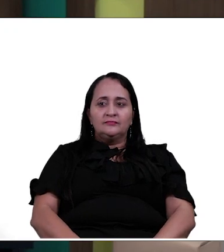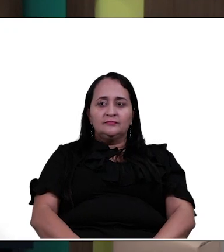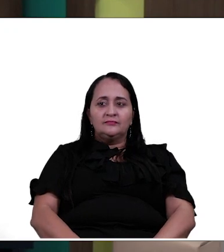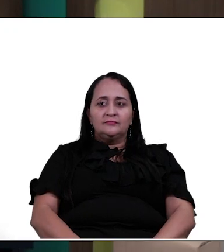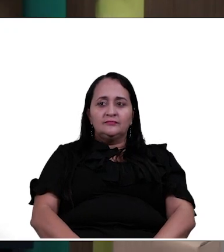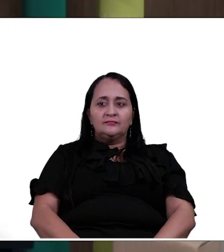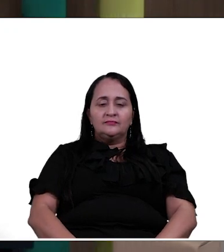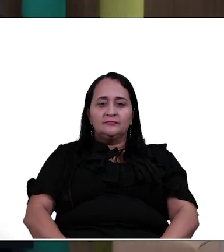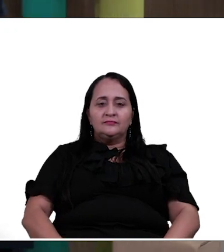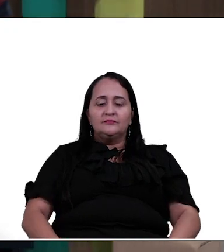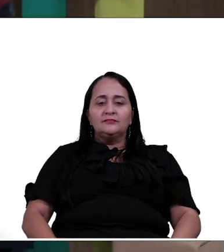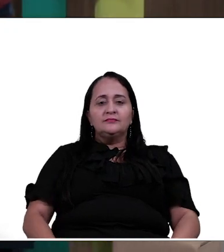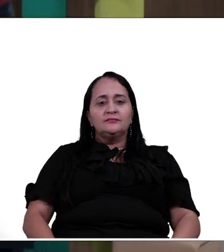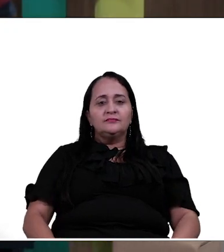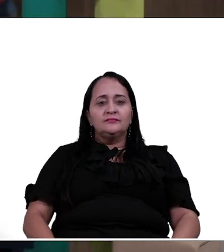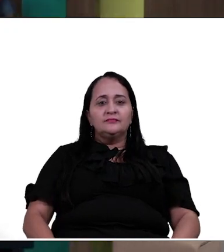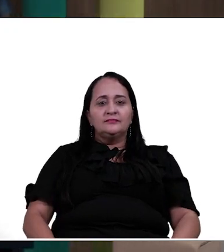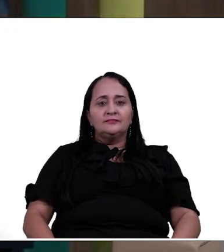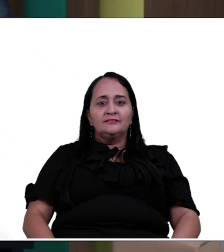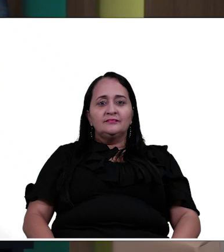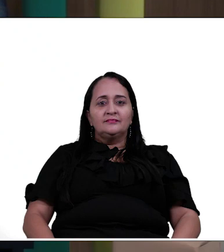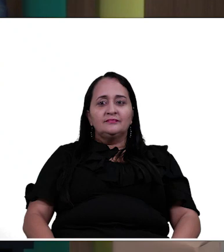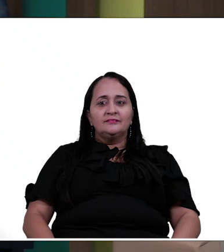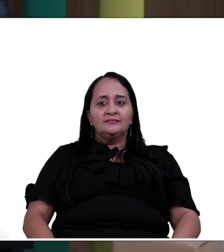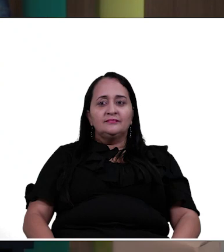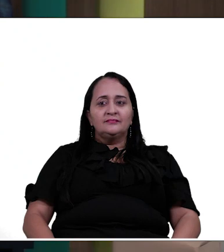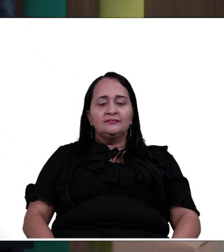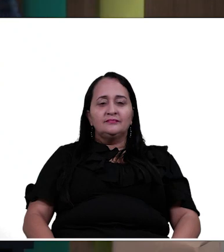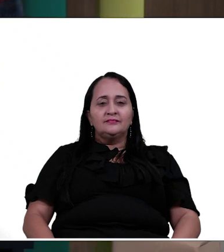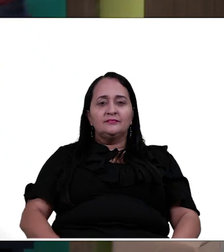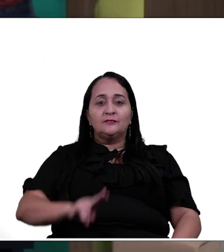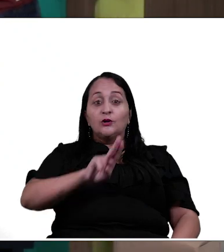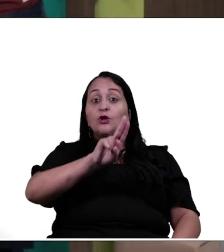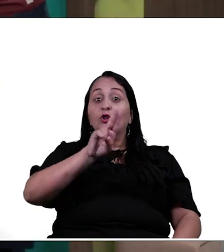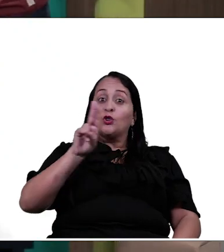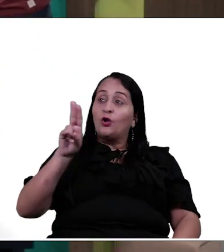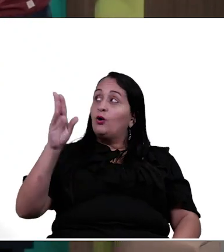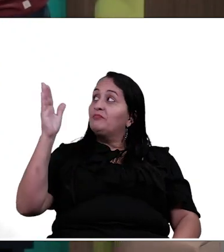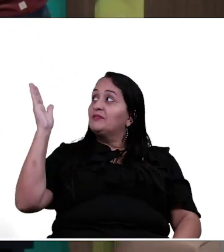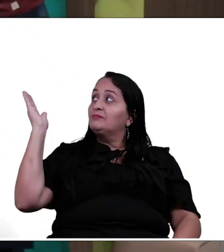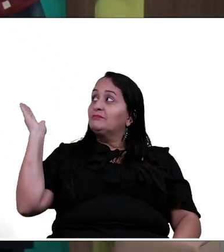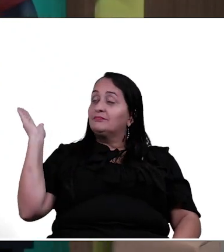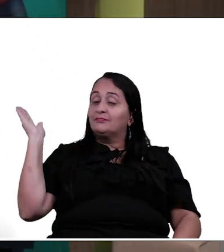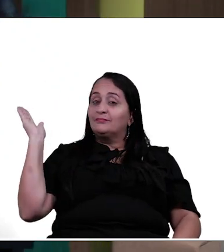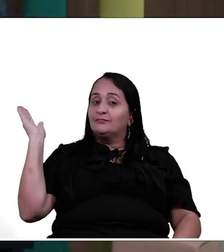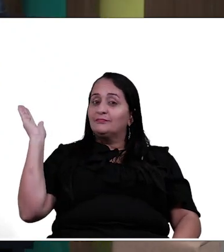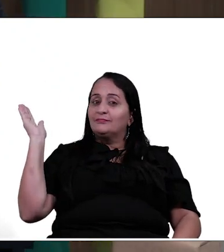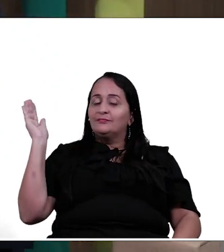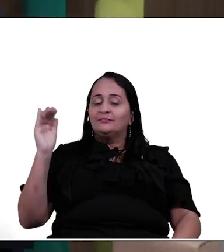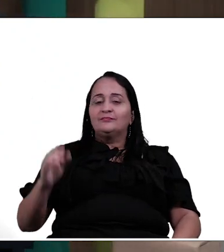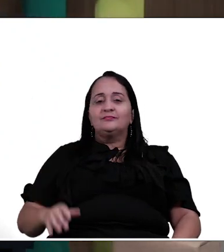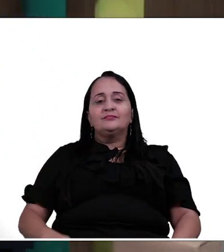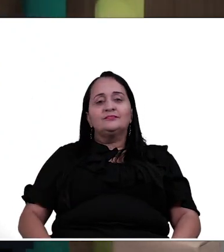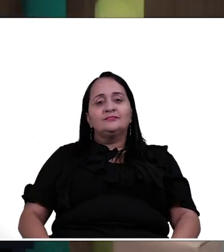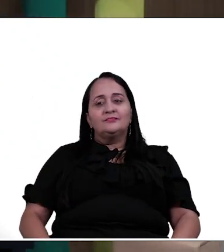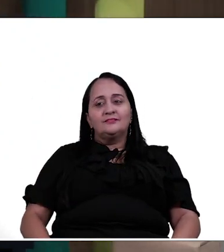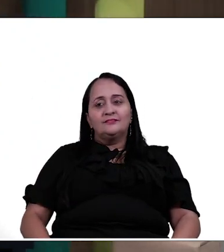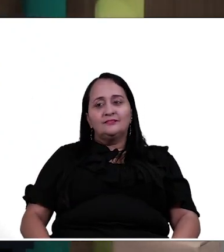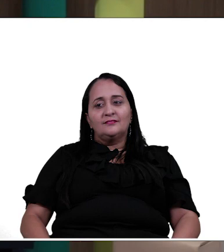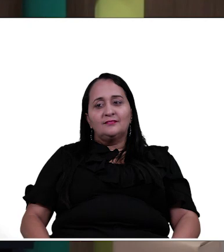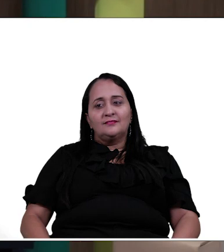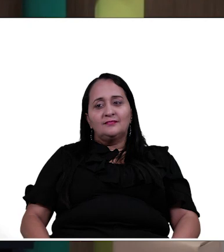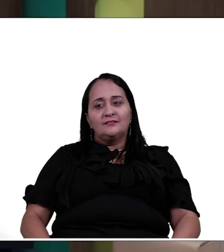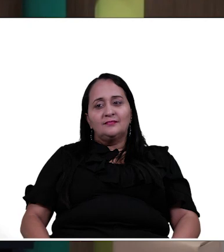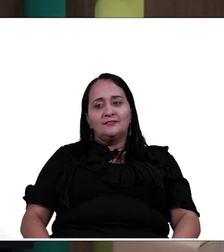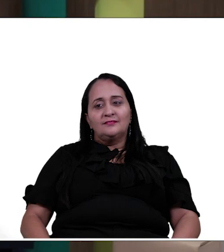forma de uma fração decimal. Olha aí, 3 décimos. Assim como menos